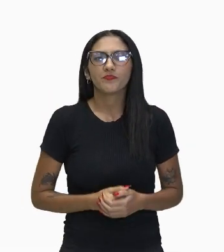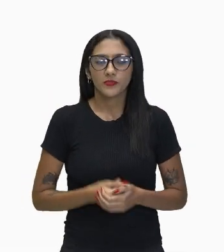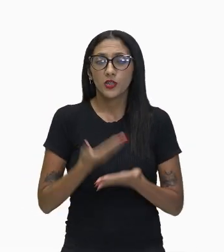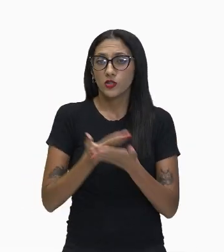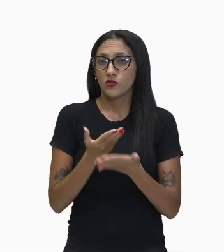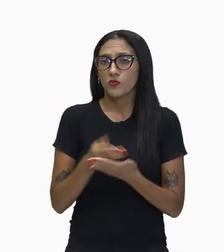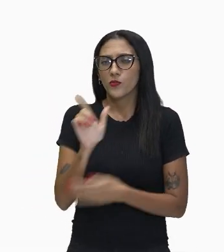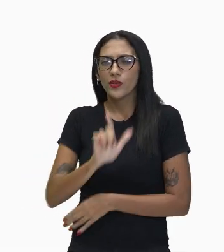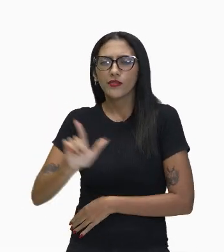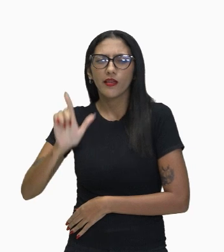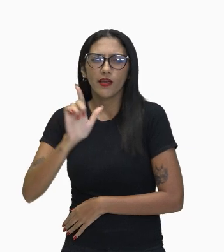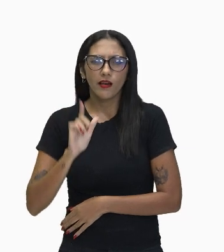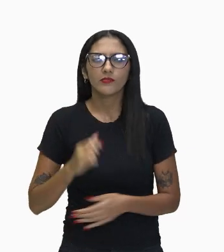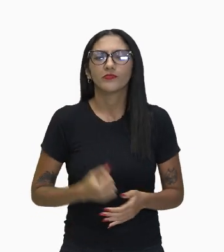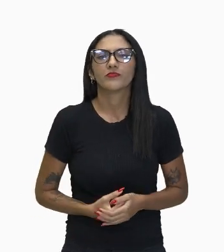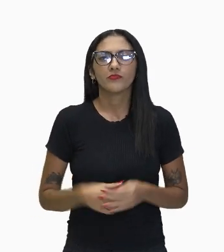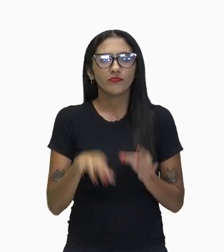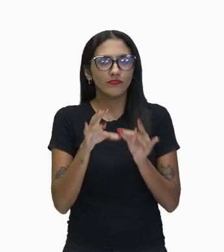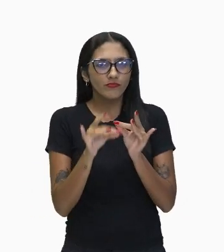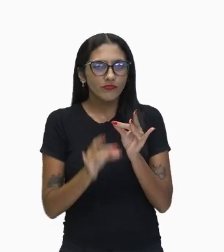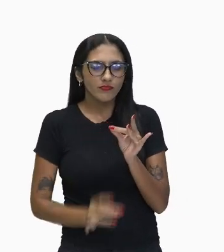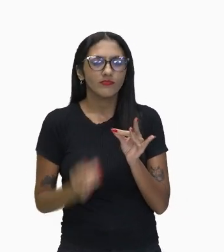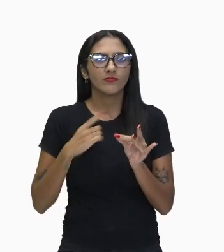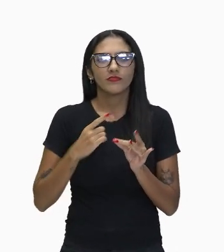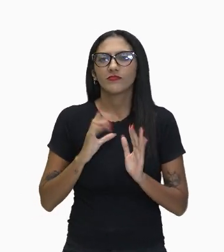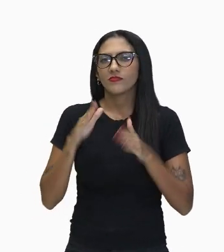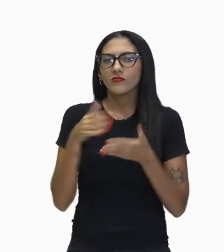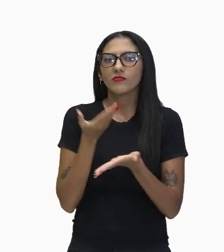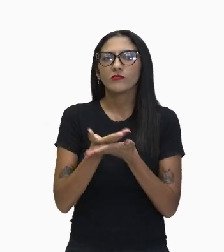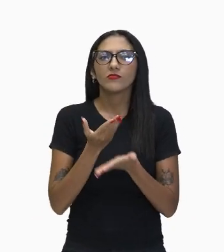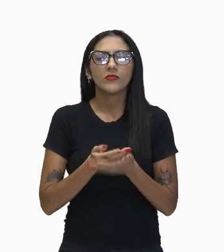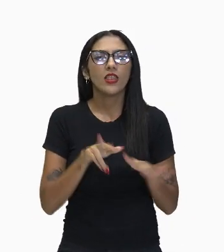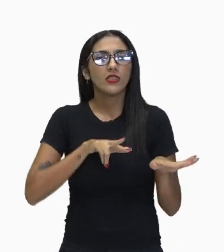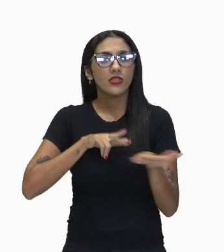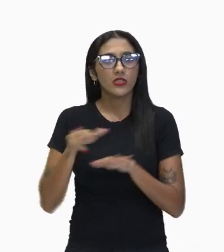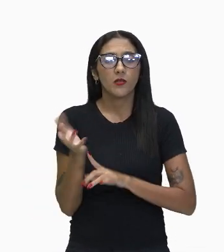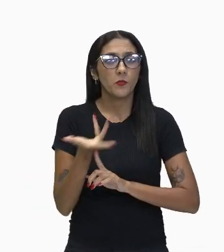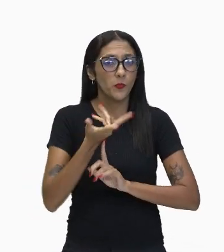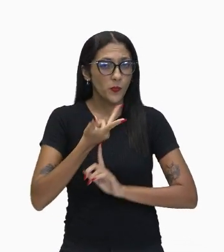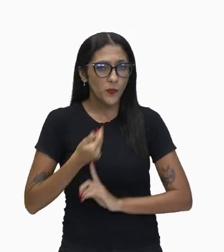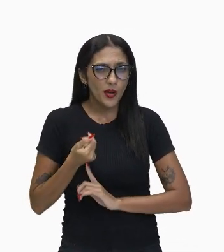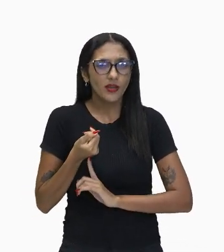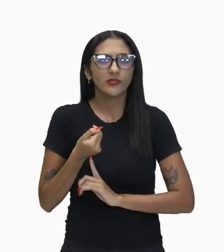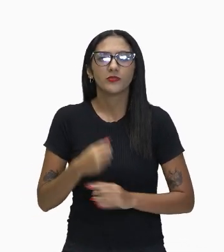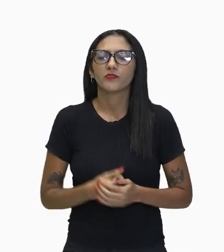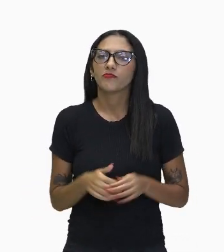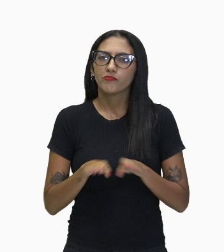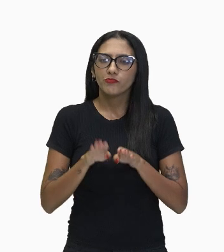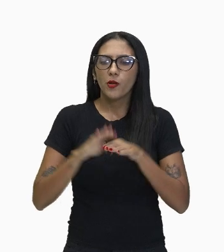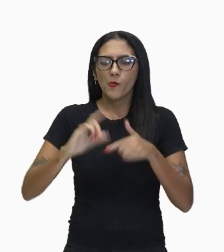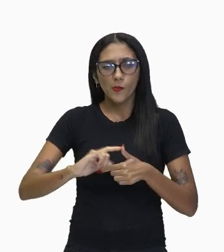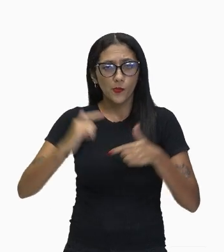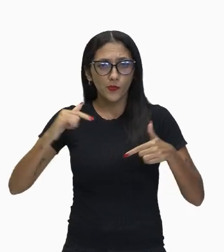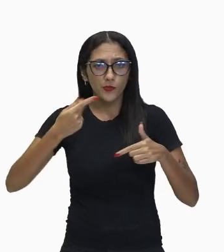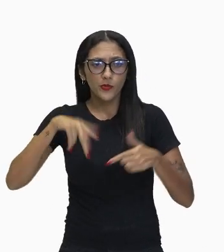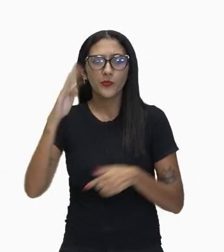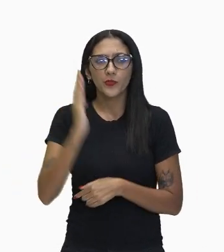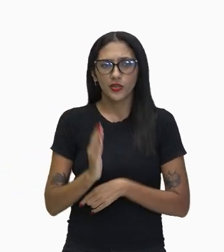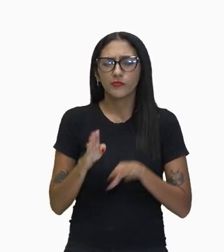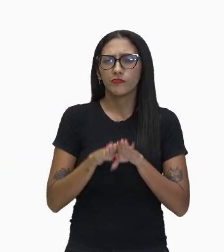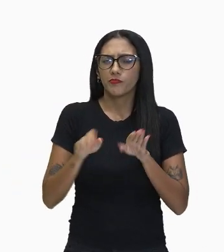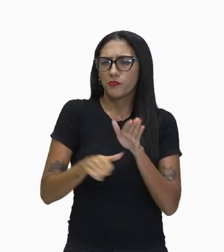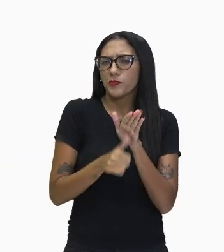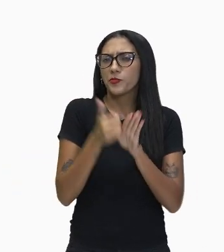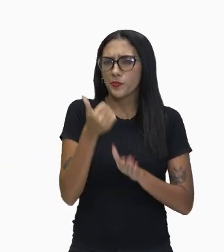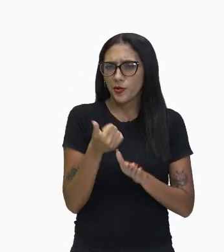literários. Detalhando este objeto, vamos falar sobre a Semana de Arte Moderna, o modernismo no Brasil, com a sua primeira